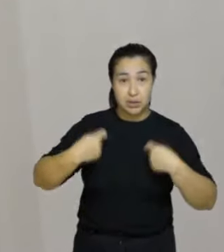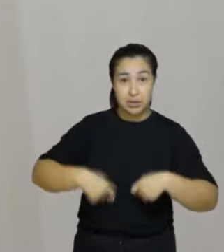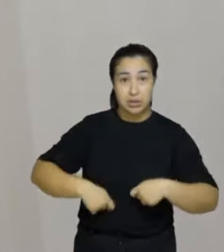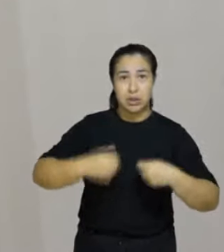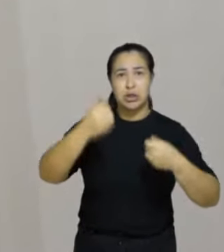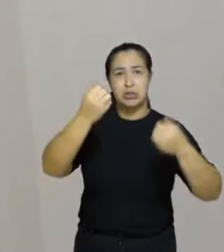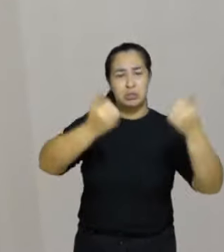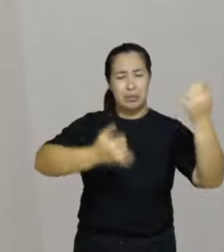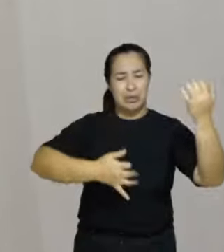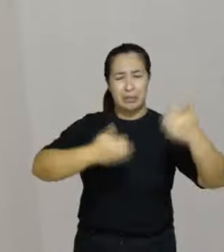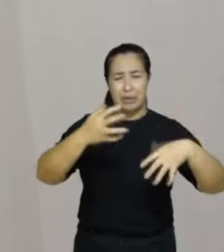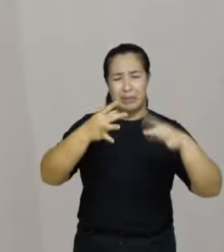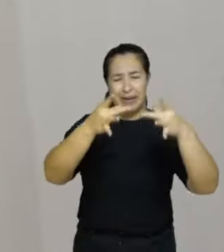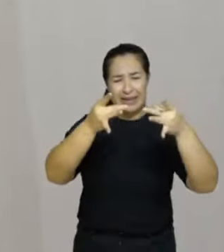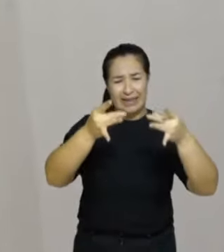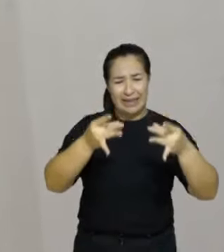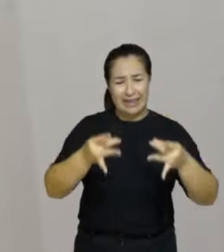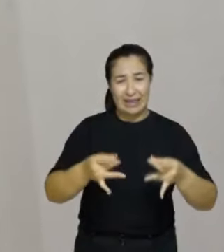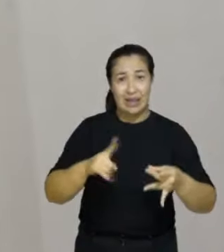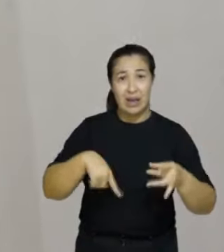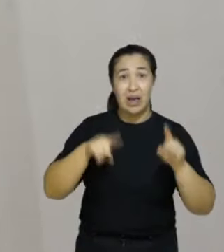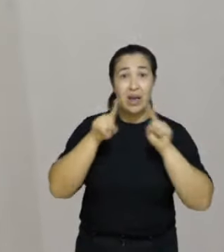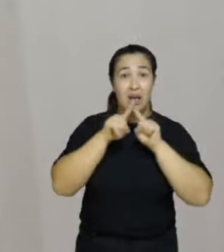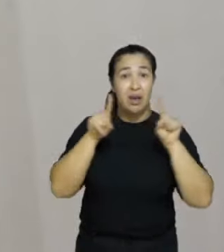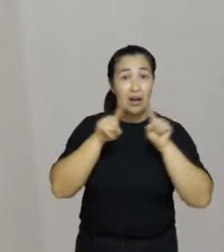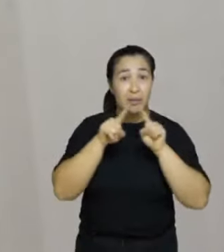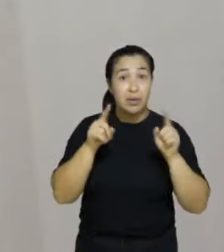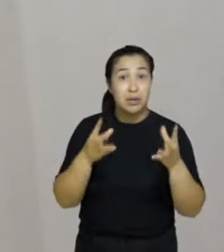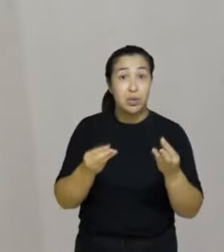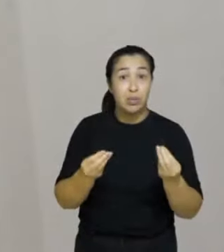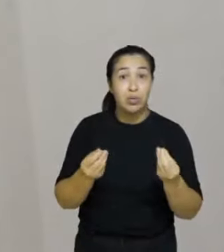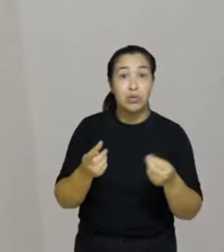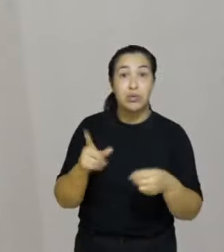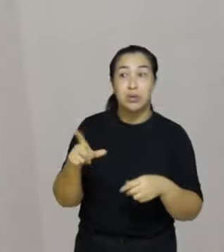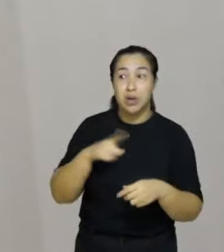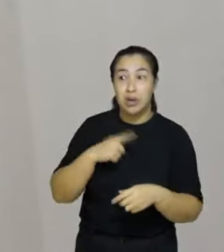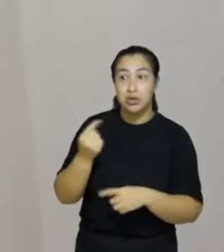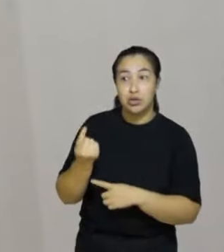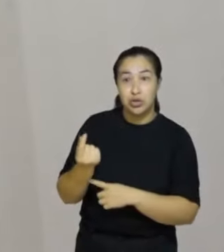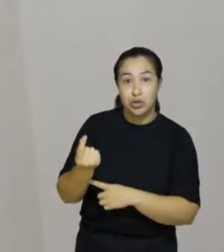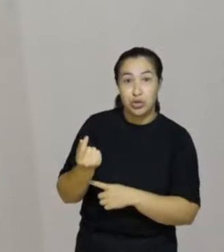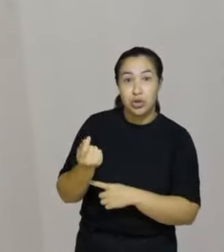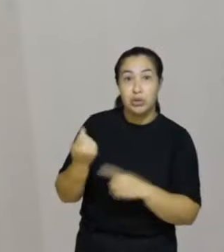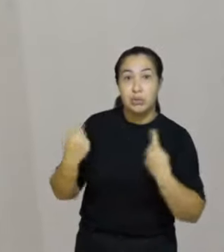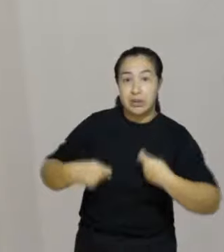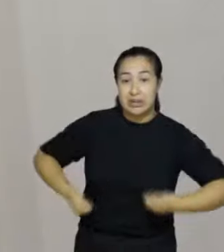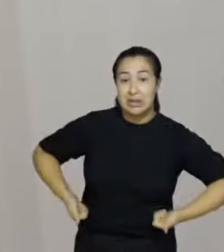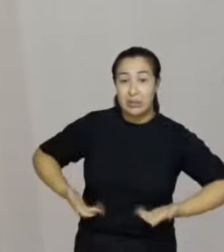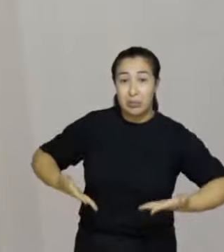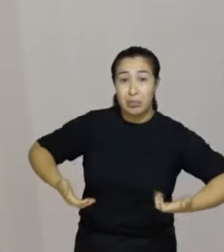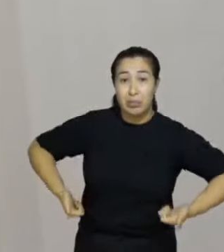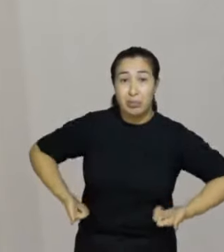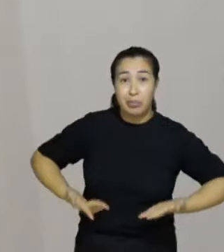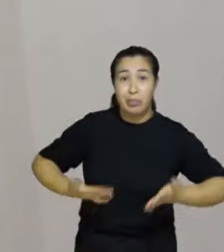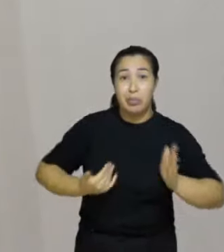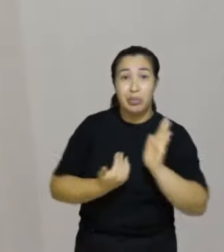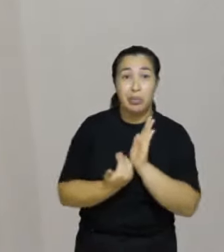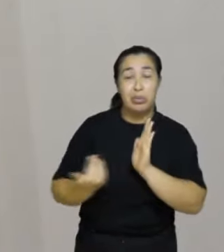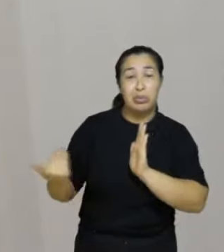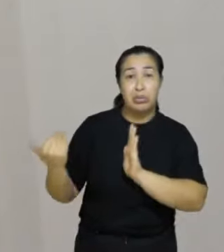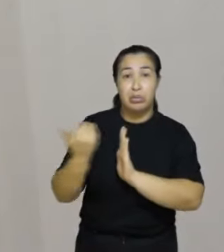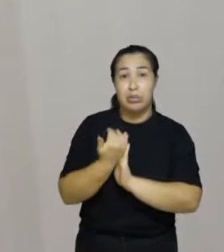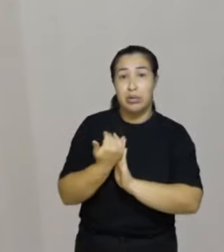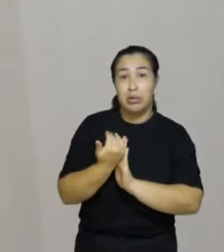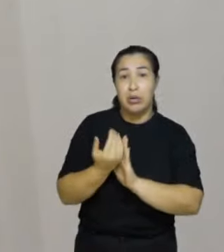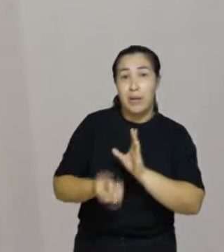papel. É essa reclamação que o Joinville teve. Quando recebe recurso, gasta mais em